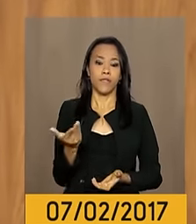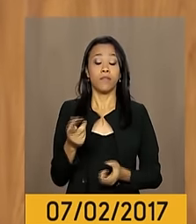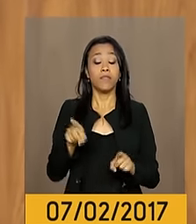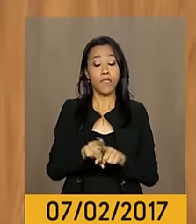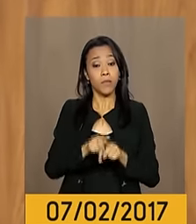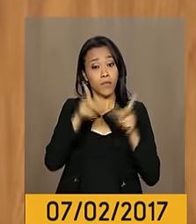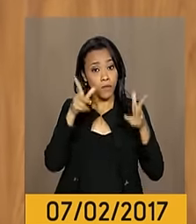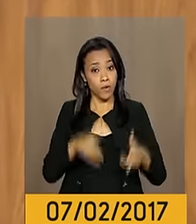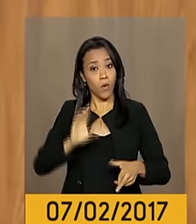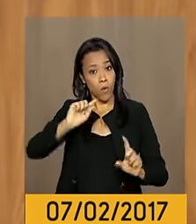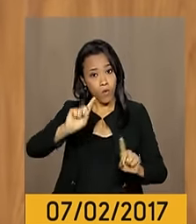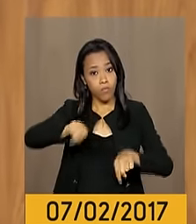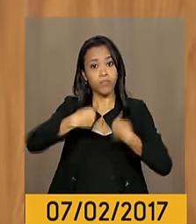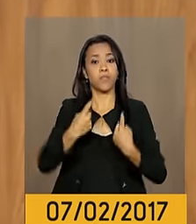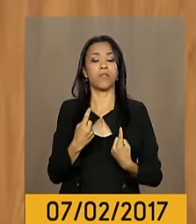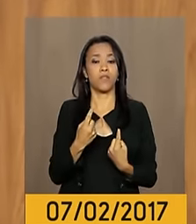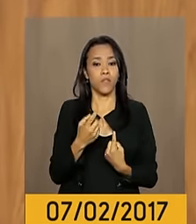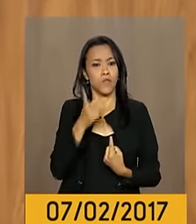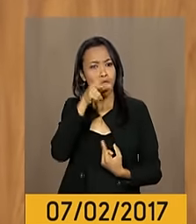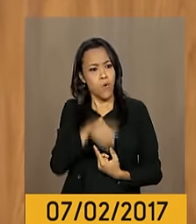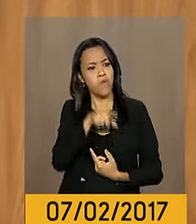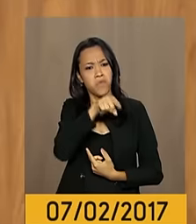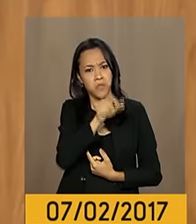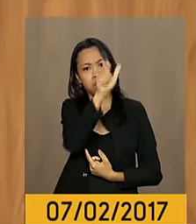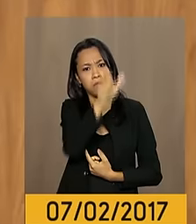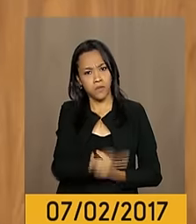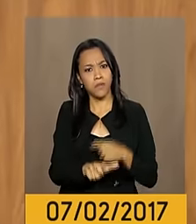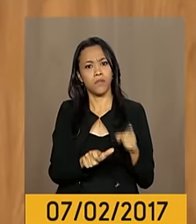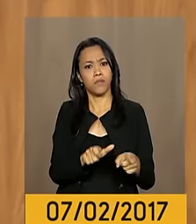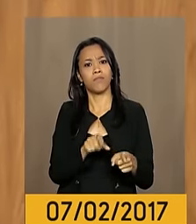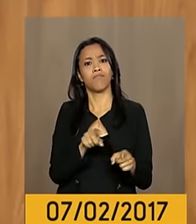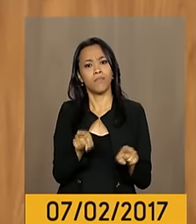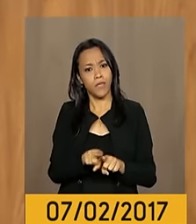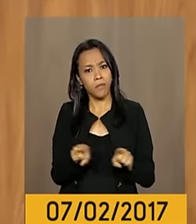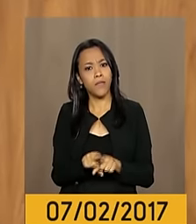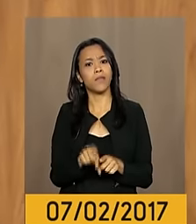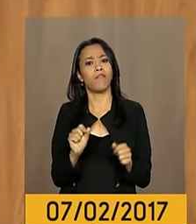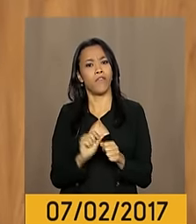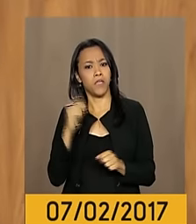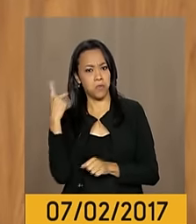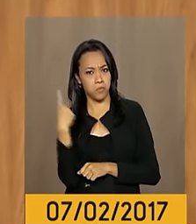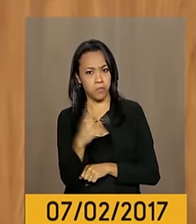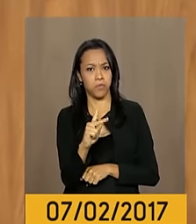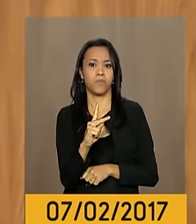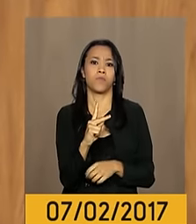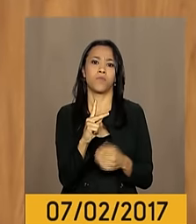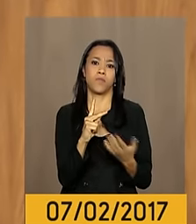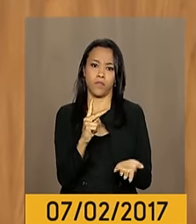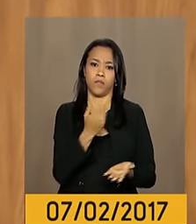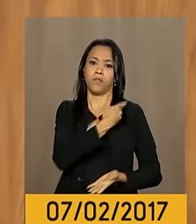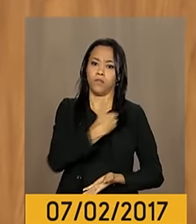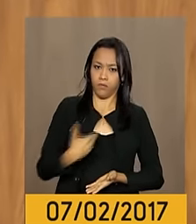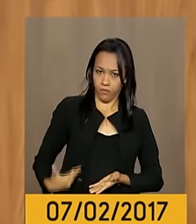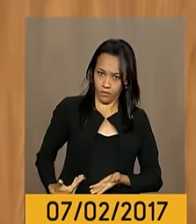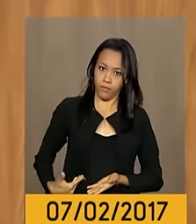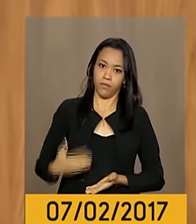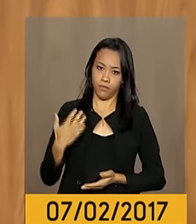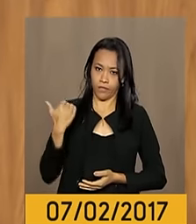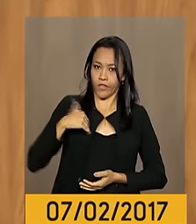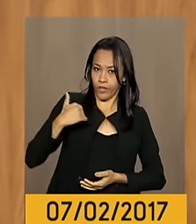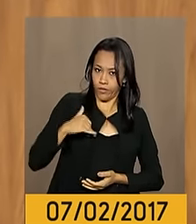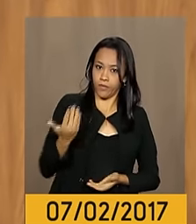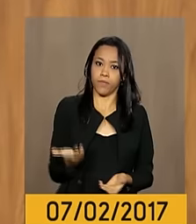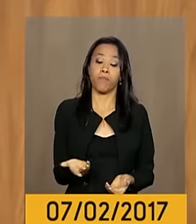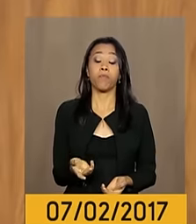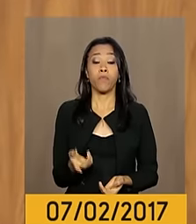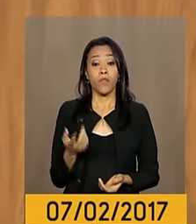cívica e governamental com que vossa excelência tem promovido As Reformas eh na Argentina devo